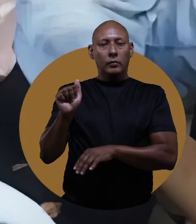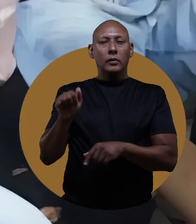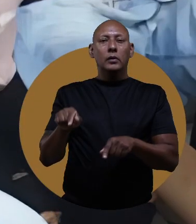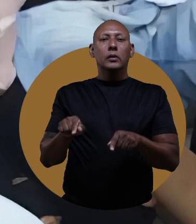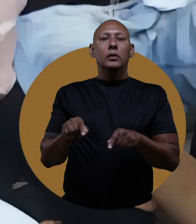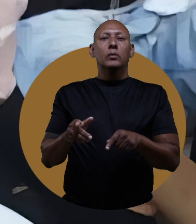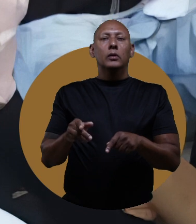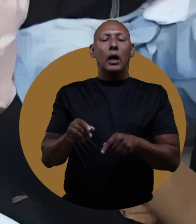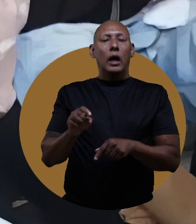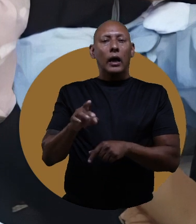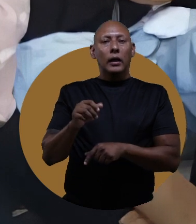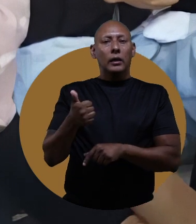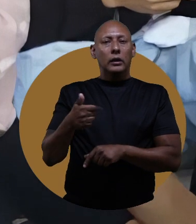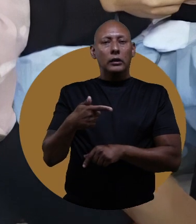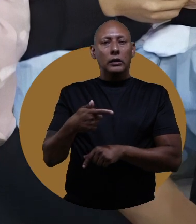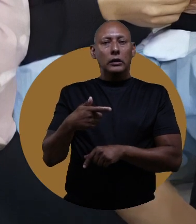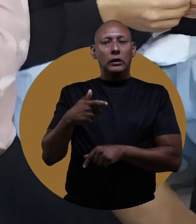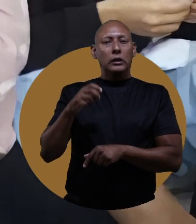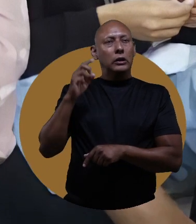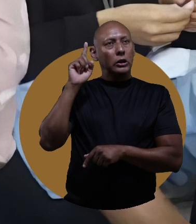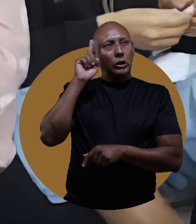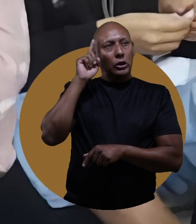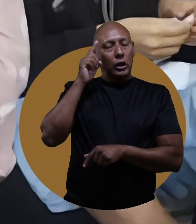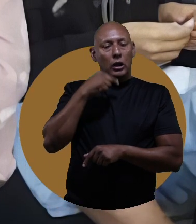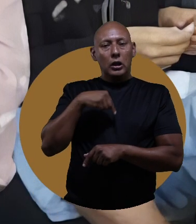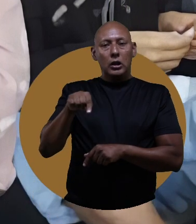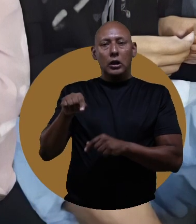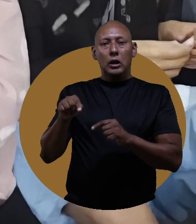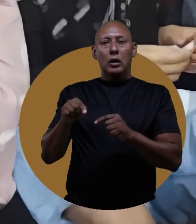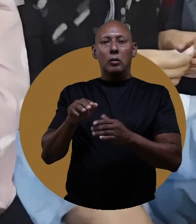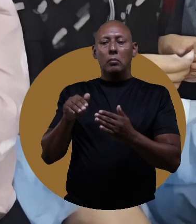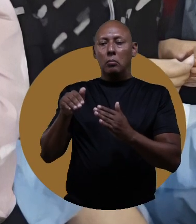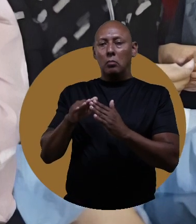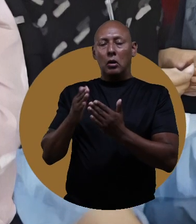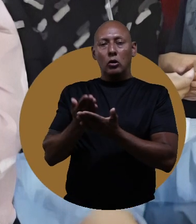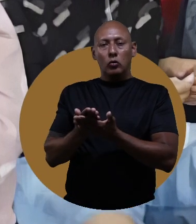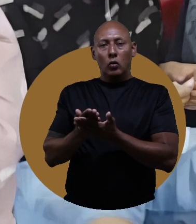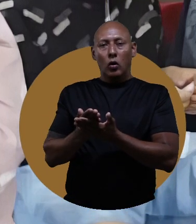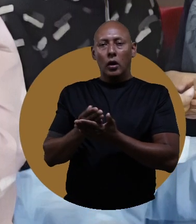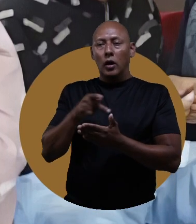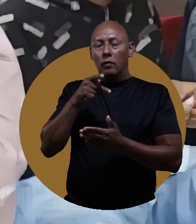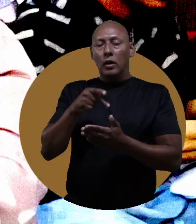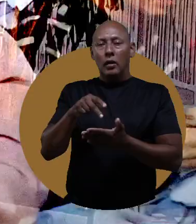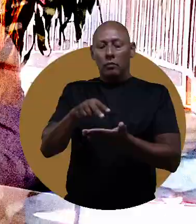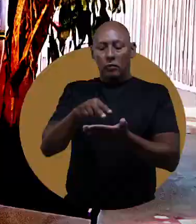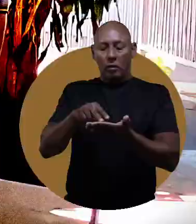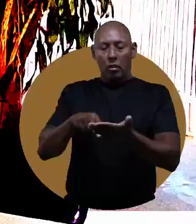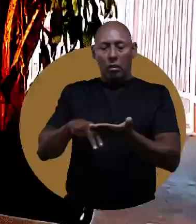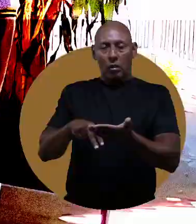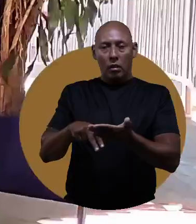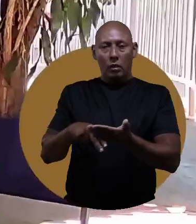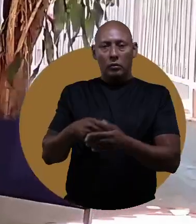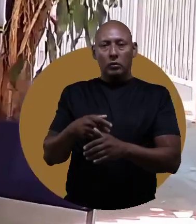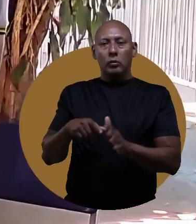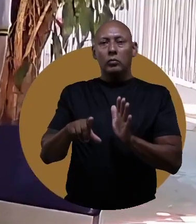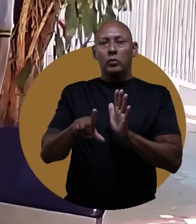então a gente ia de 15 em 15 dias e fazíamos essas rodas de conversa sobre os direitos, né? E, inclusive,